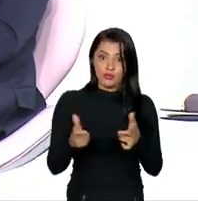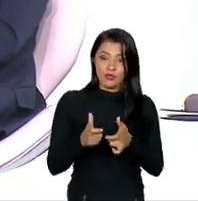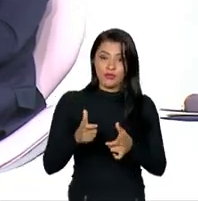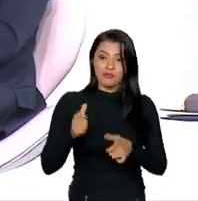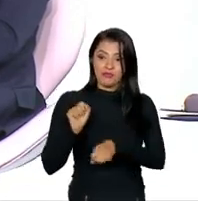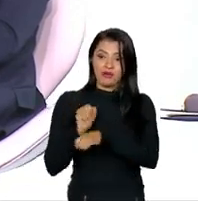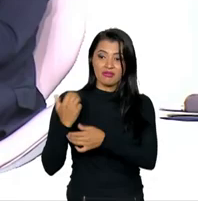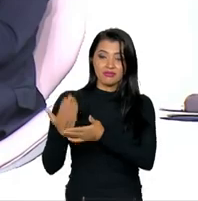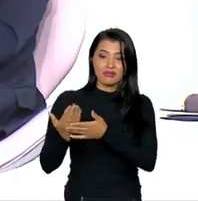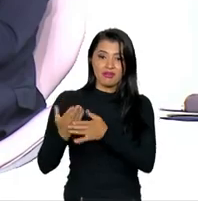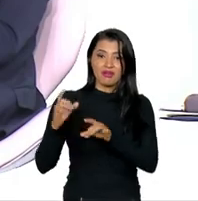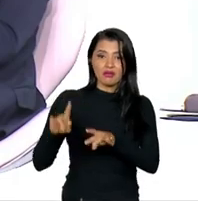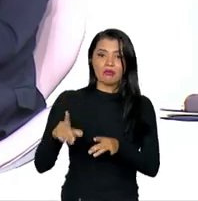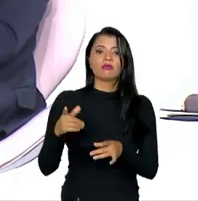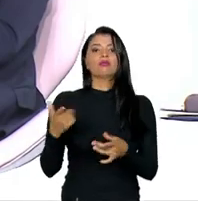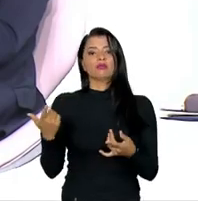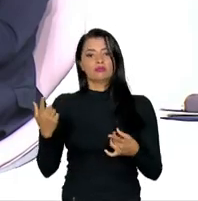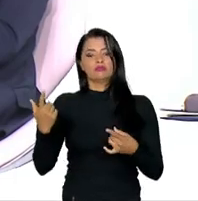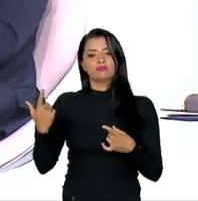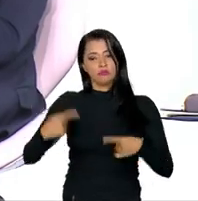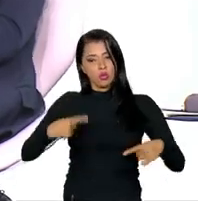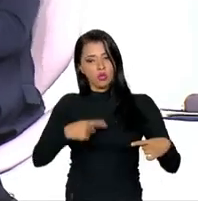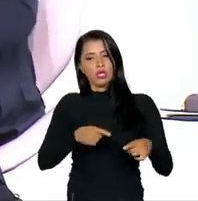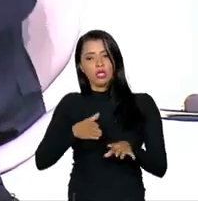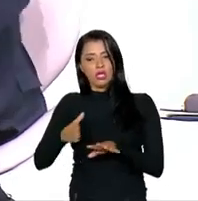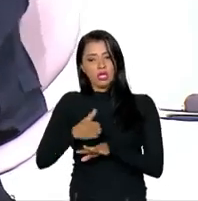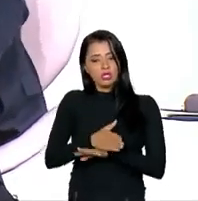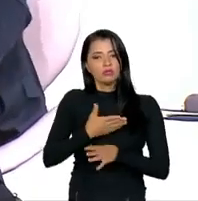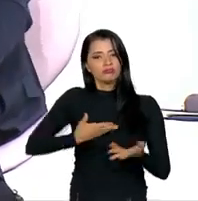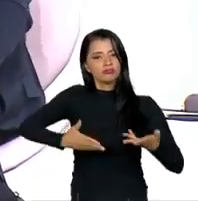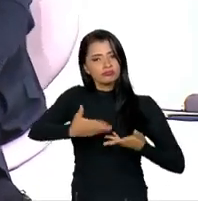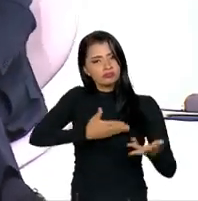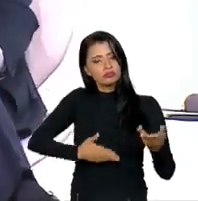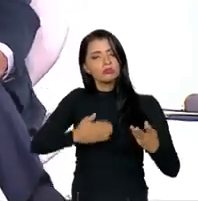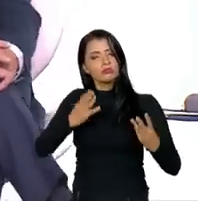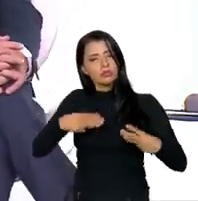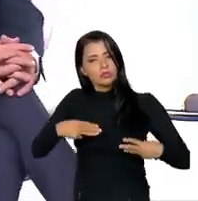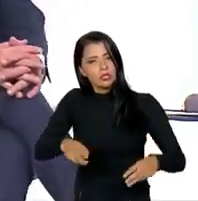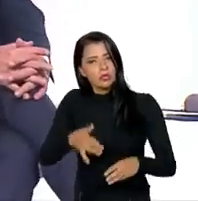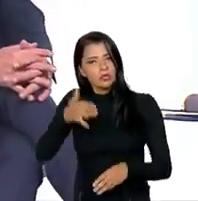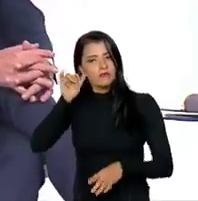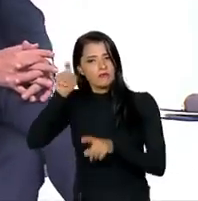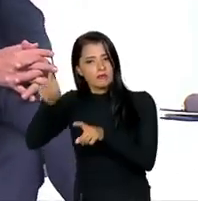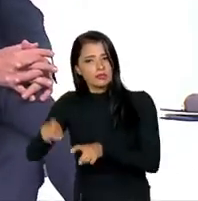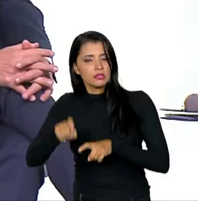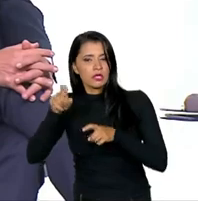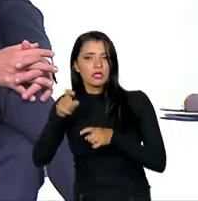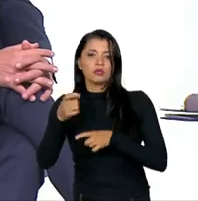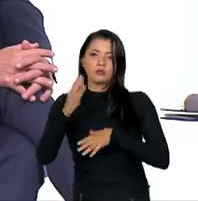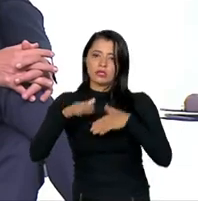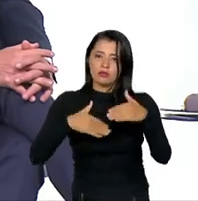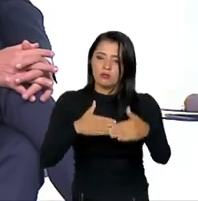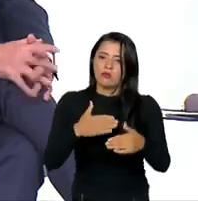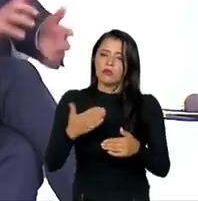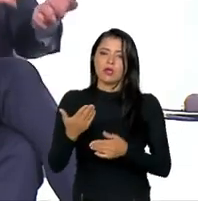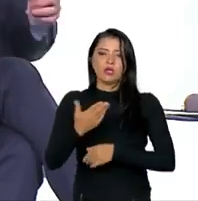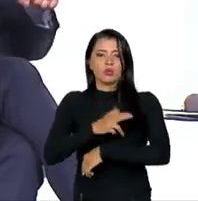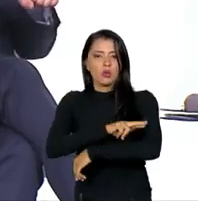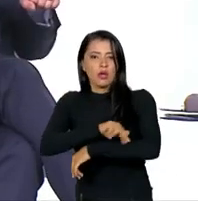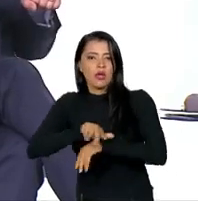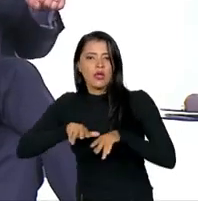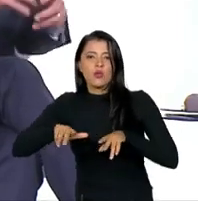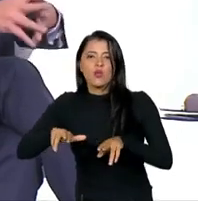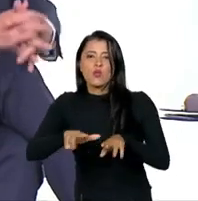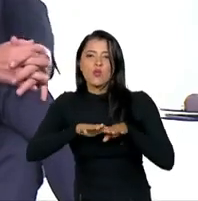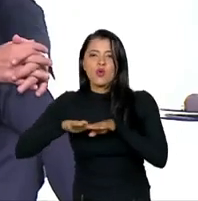políticas transversais. É com o Ministério da Fazenda, é com o desenvolvimento social, é com a igualdade racial, é trabalhando de